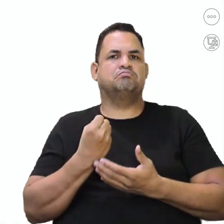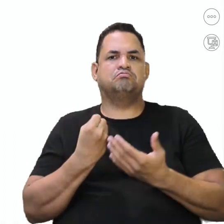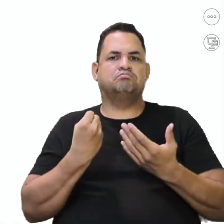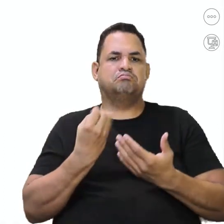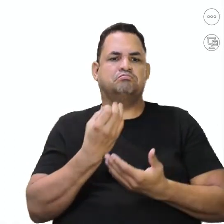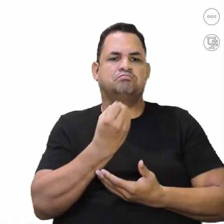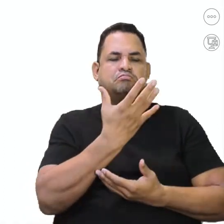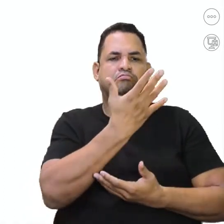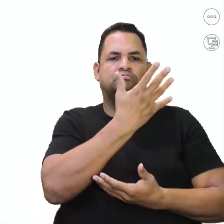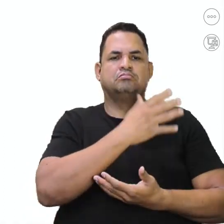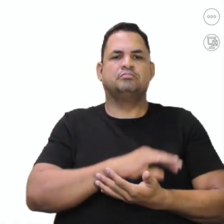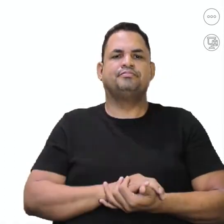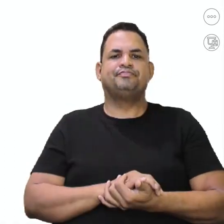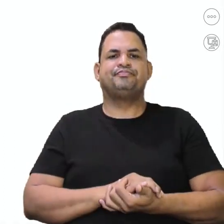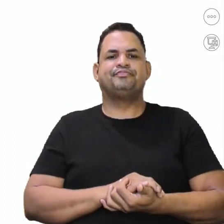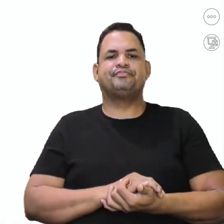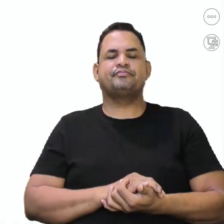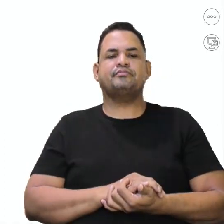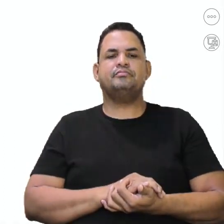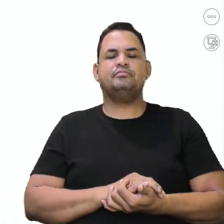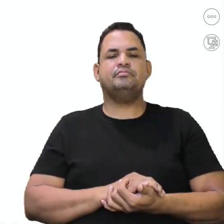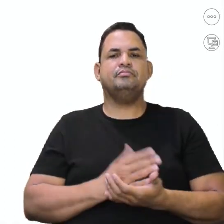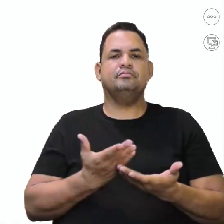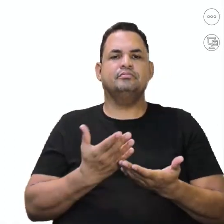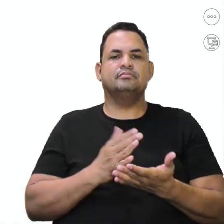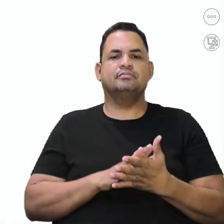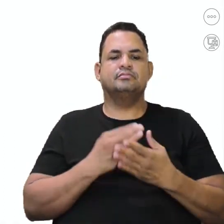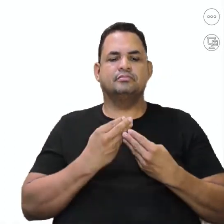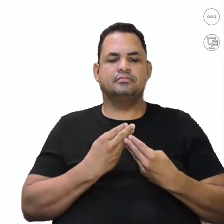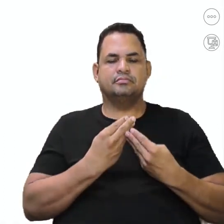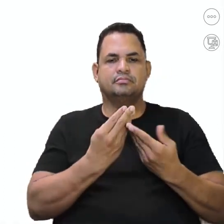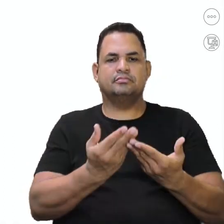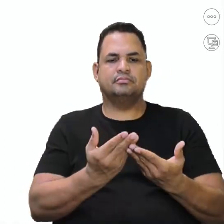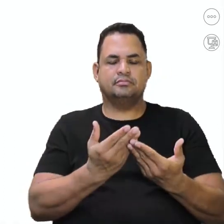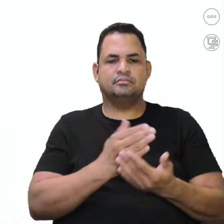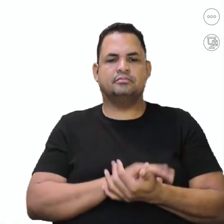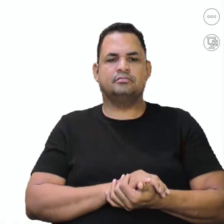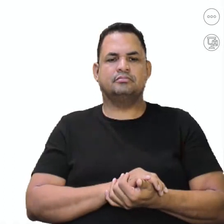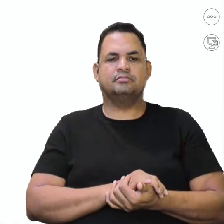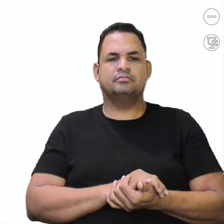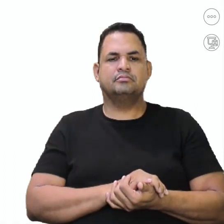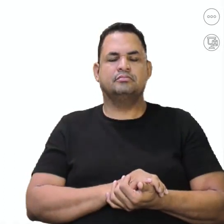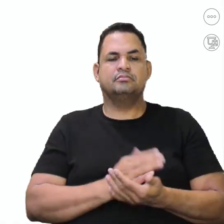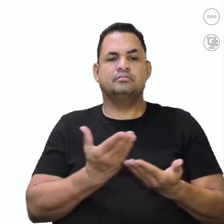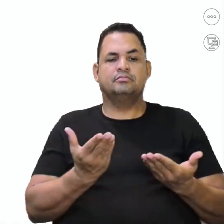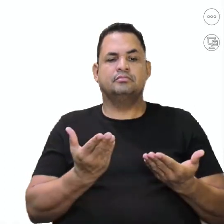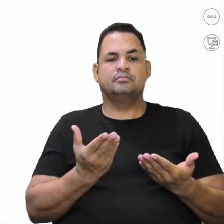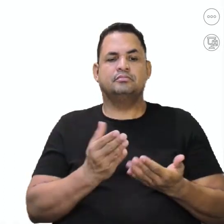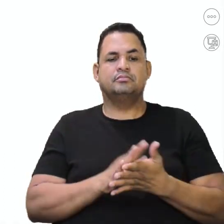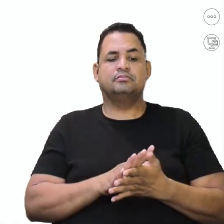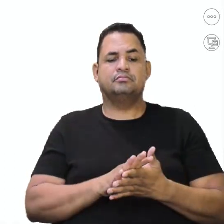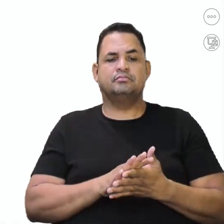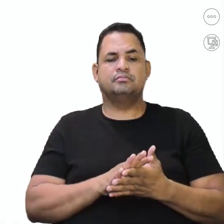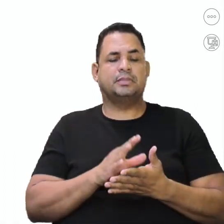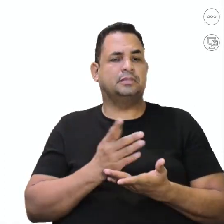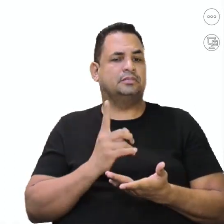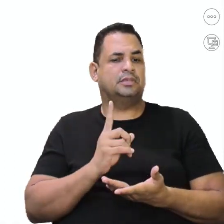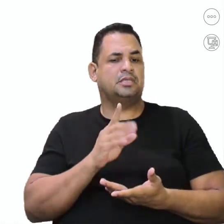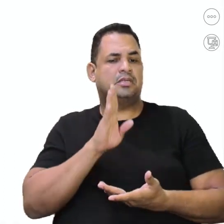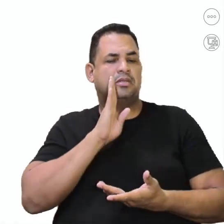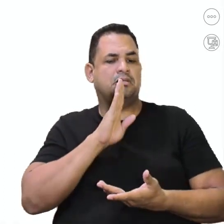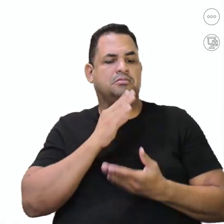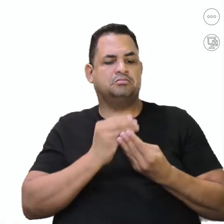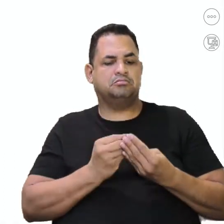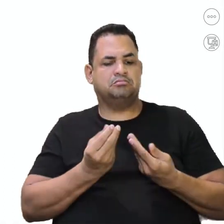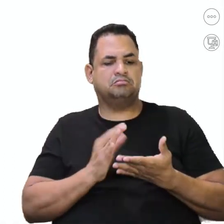dizer, porque uma folha não vai voar, né, gente? Mas é como eles entregam pra gente, é como eles jogam. Justamente não é legal essa questão de jogar